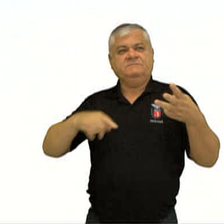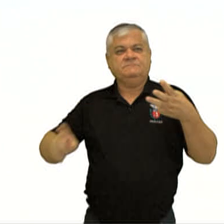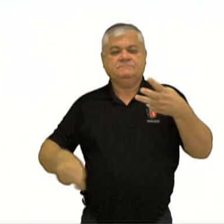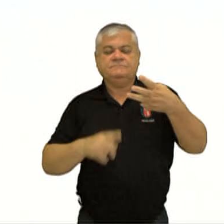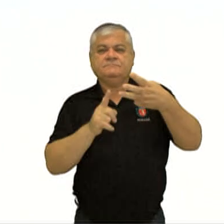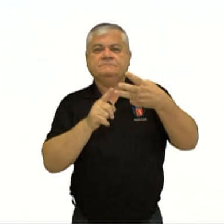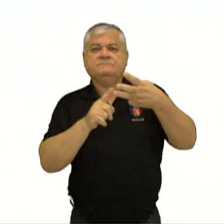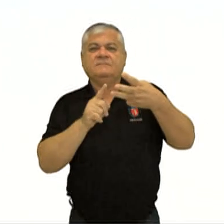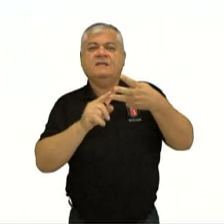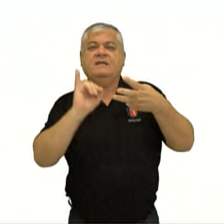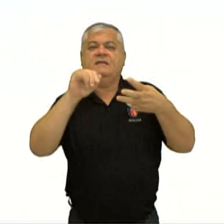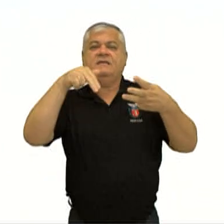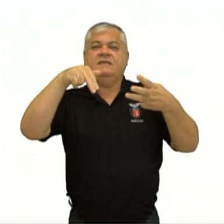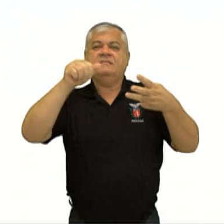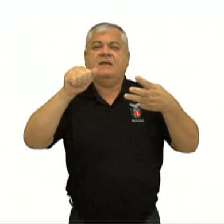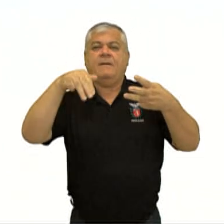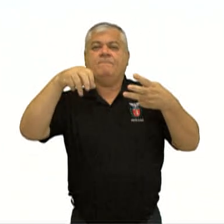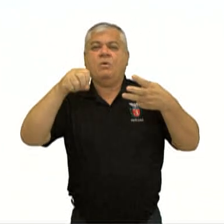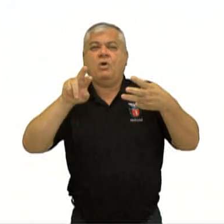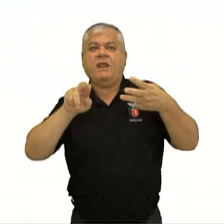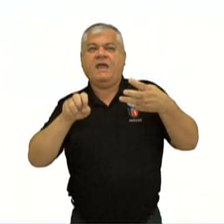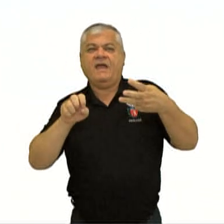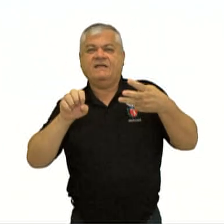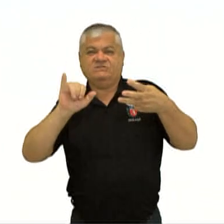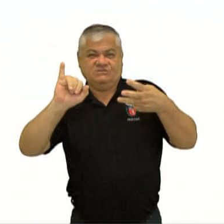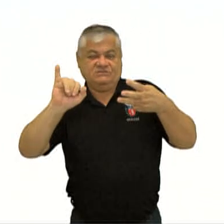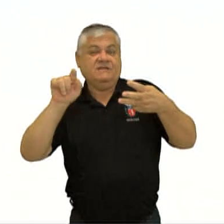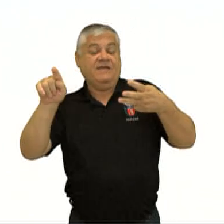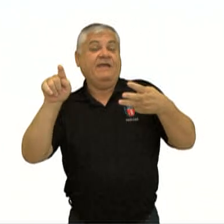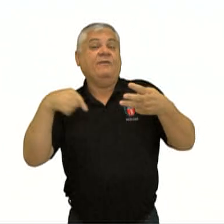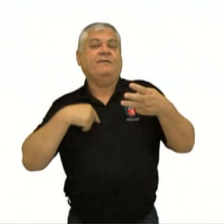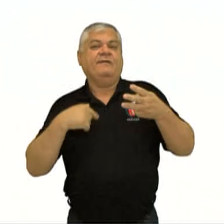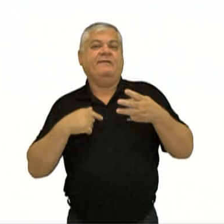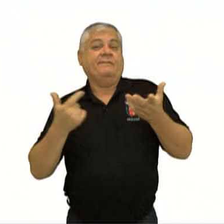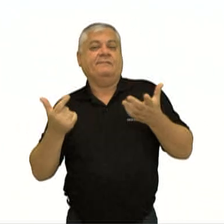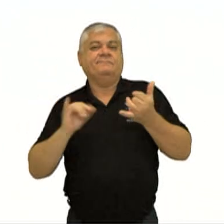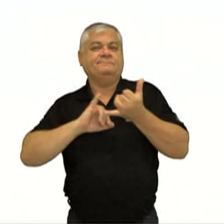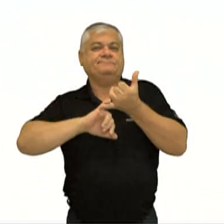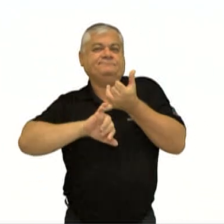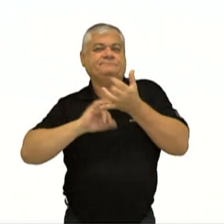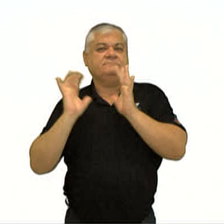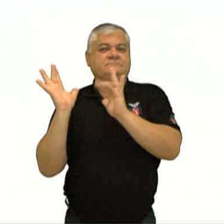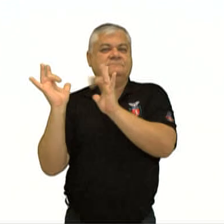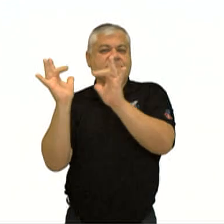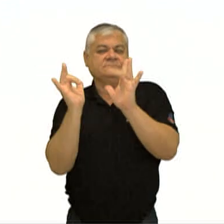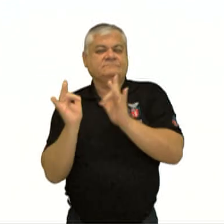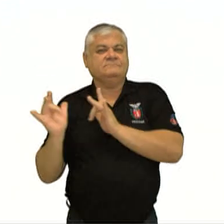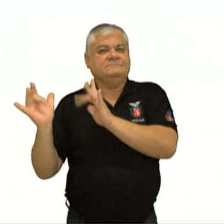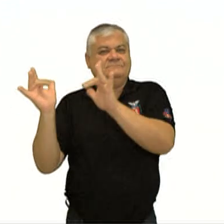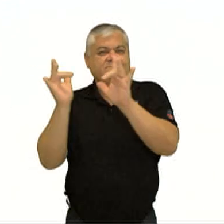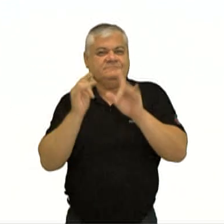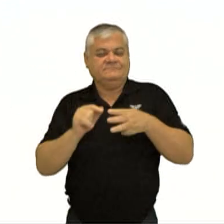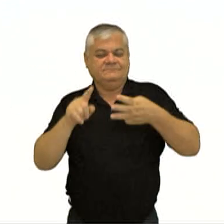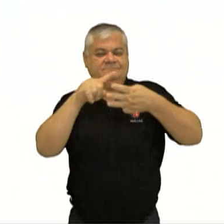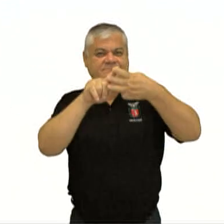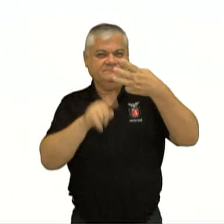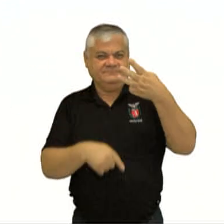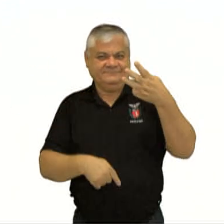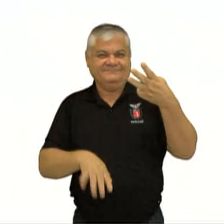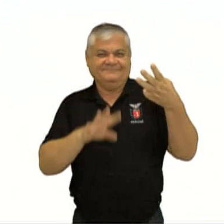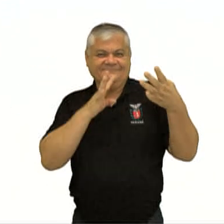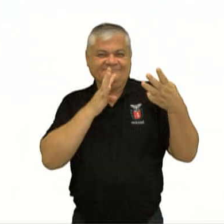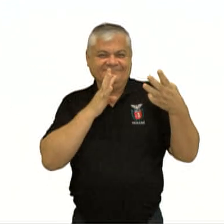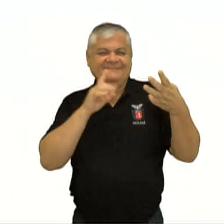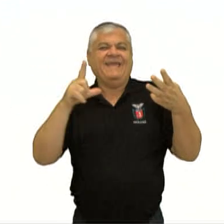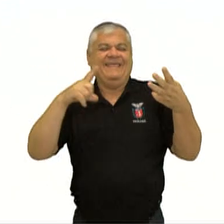Innamorati, que eram os amantes. A gente, lógico, que nessa história toda, né, ficou muito conhecida a história do Pierrot